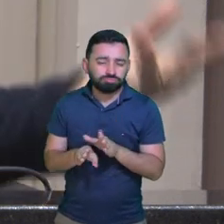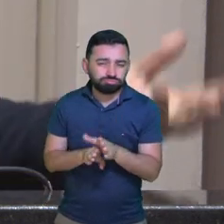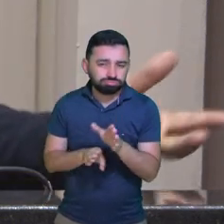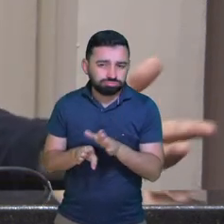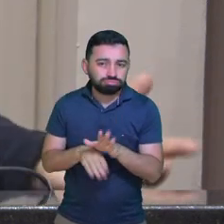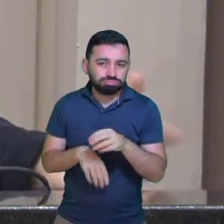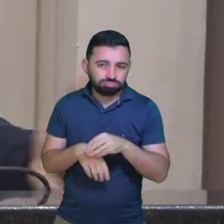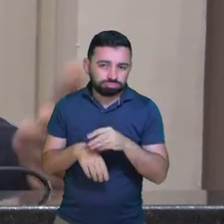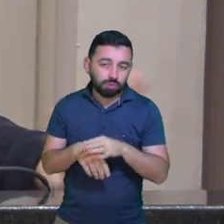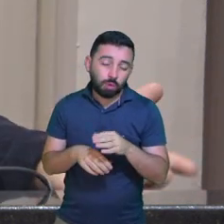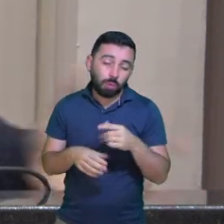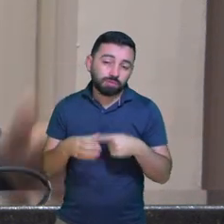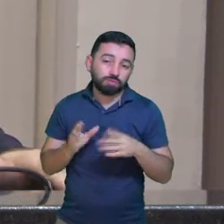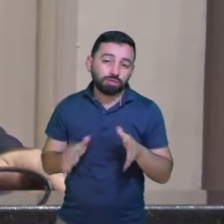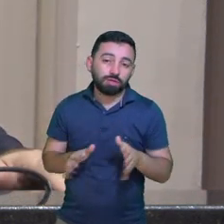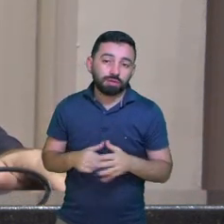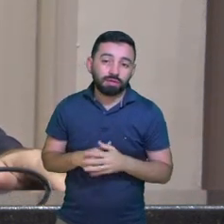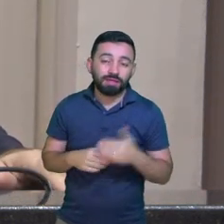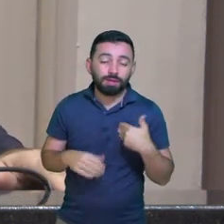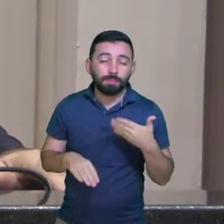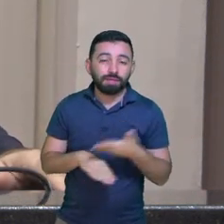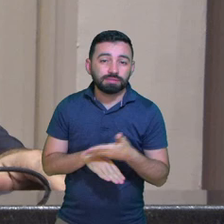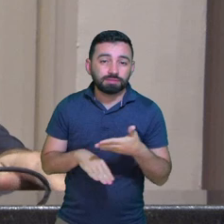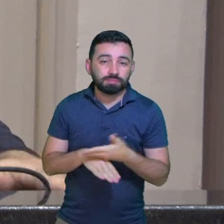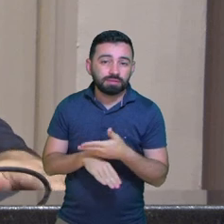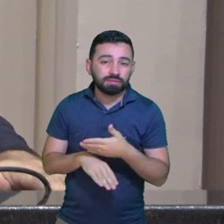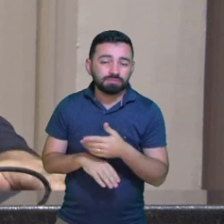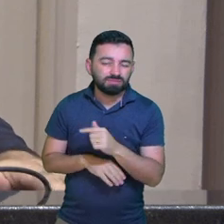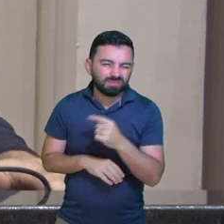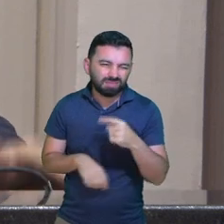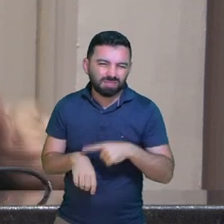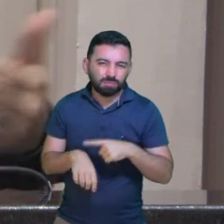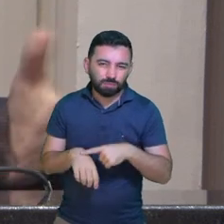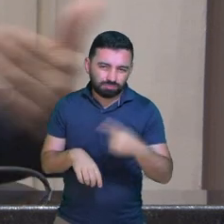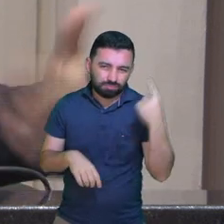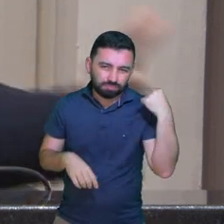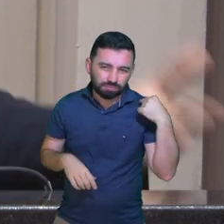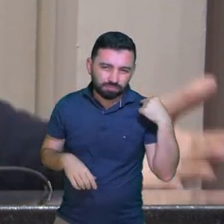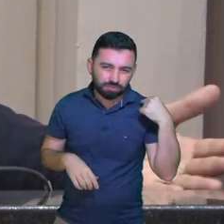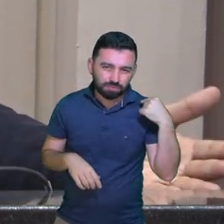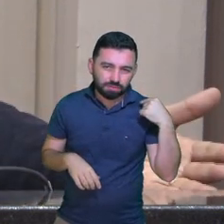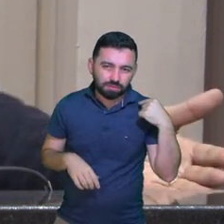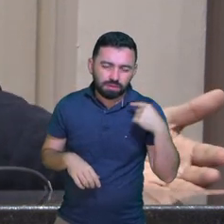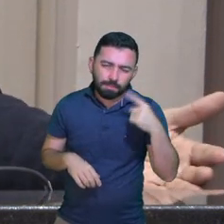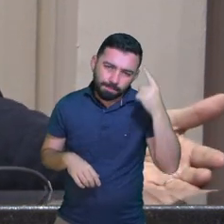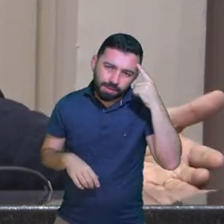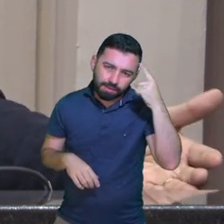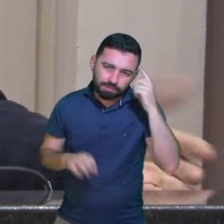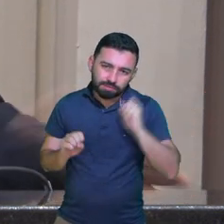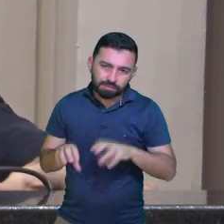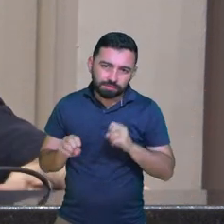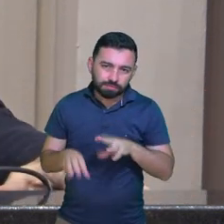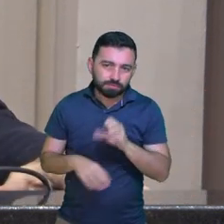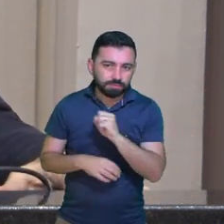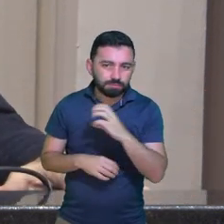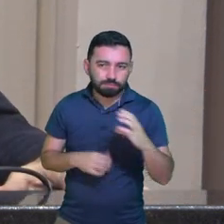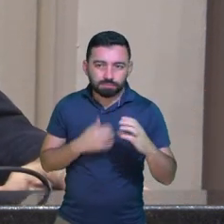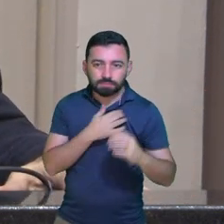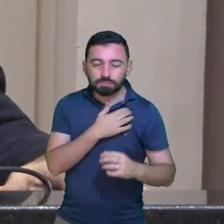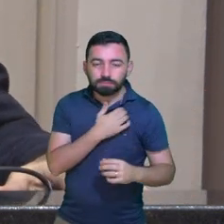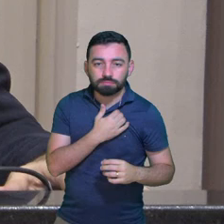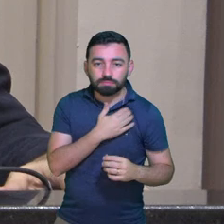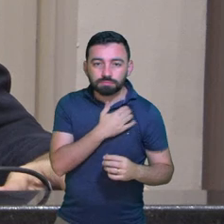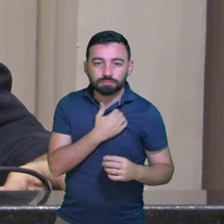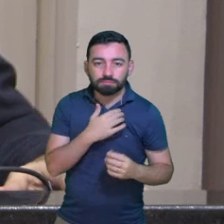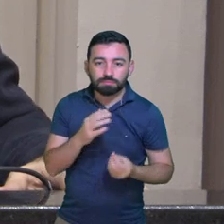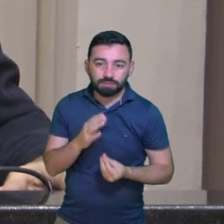que a comissão já fez isso mas eu participei há algum tempo atrás e ao pensarmos as licenciaturas em Santa Catarina gerou um caderninho de